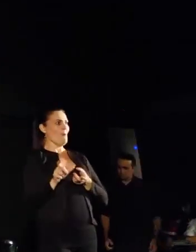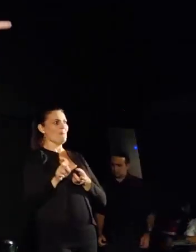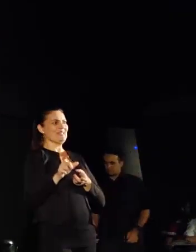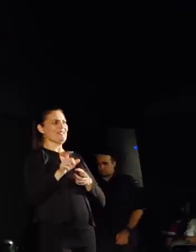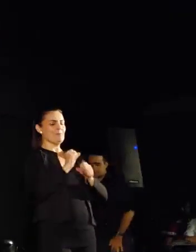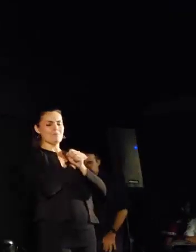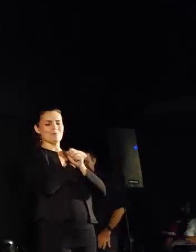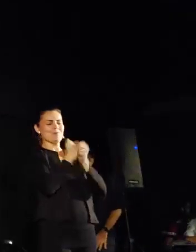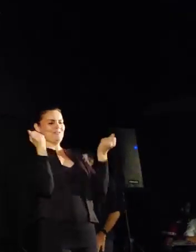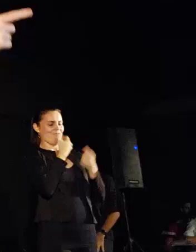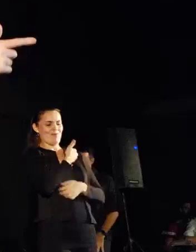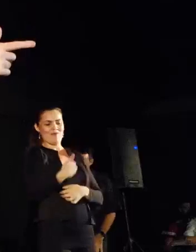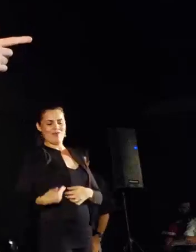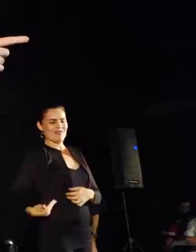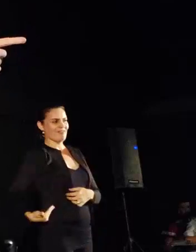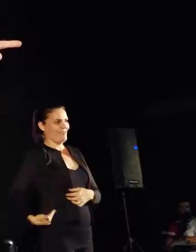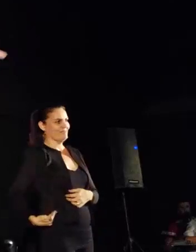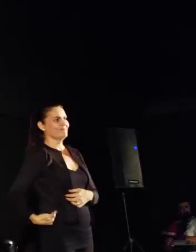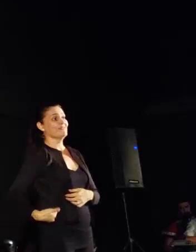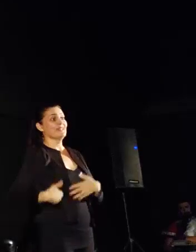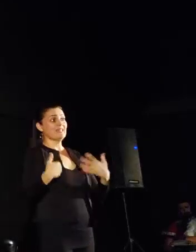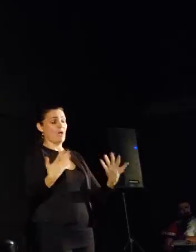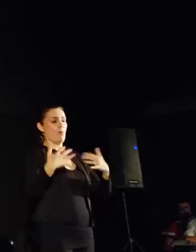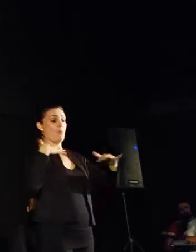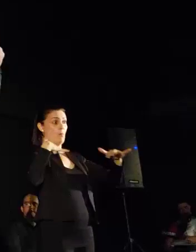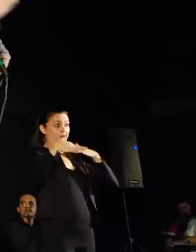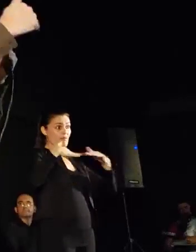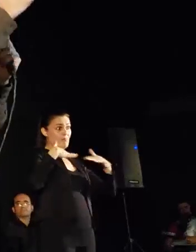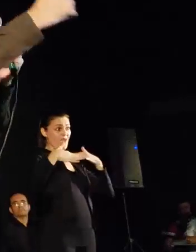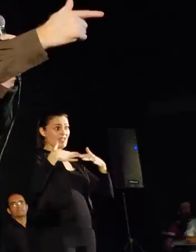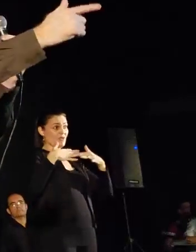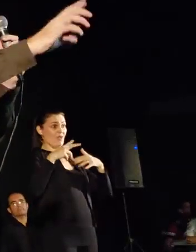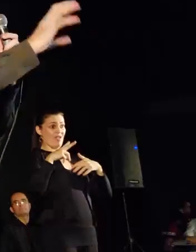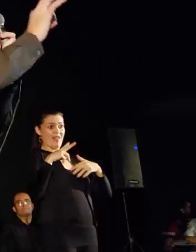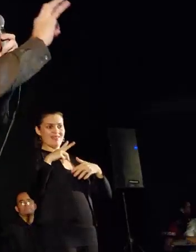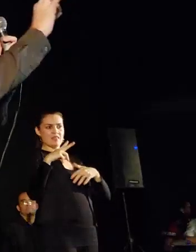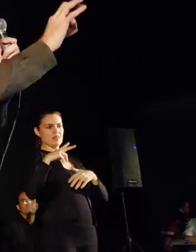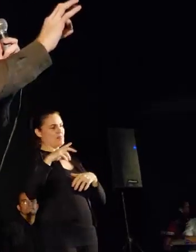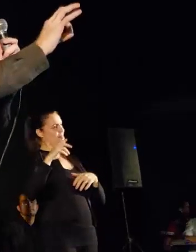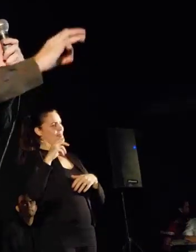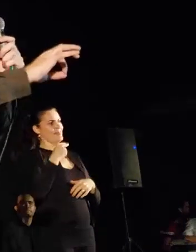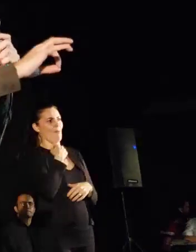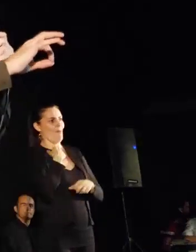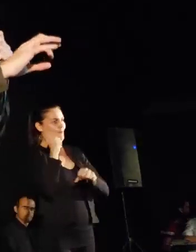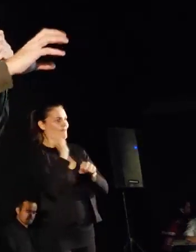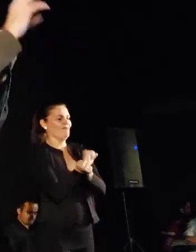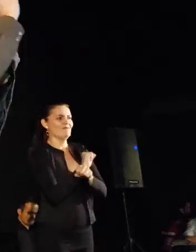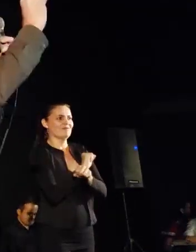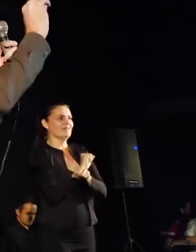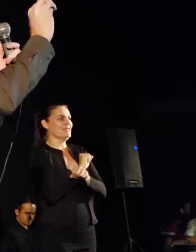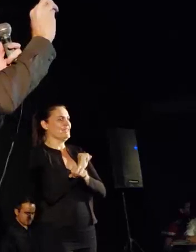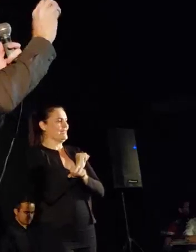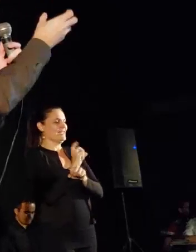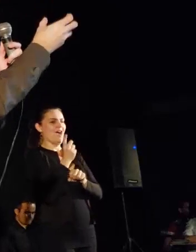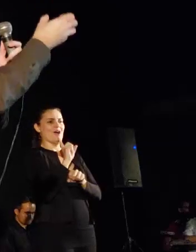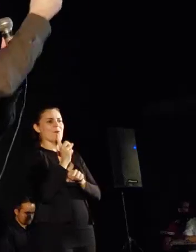Este movimento ele não vai parar. Ele vai, porque a partir do momento que as pessoas... Existe uma coisa que é